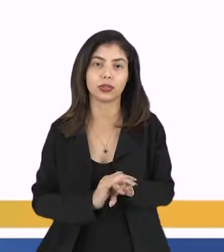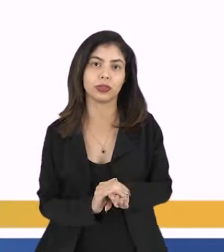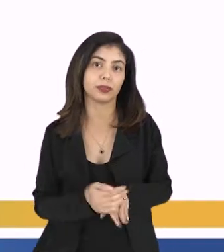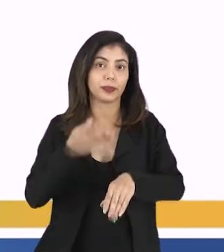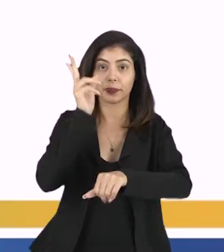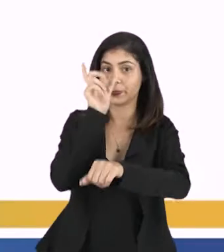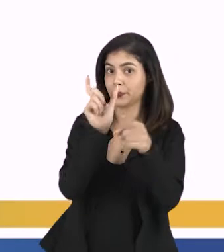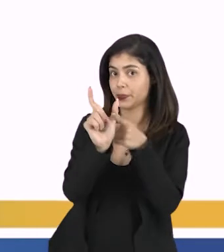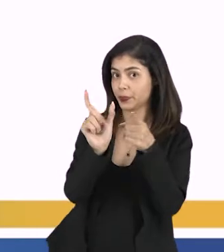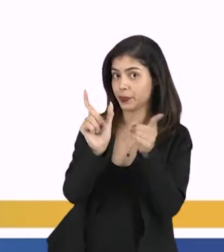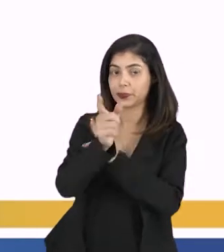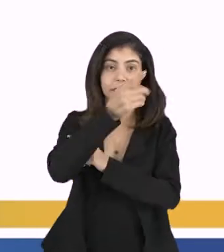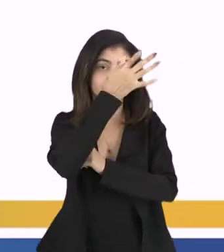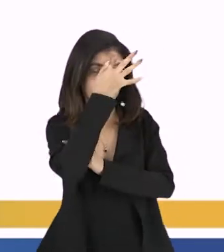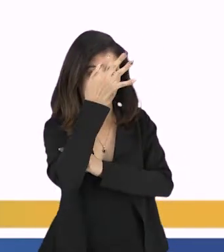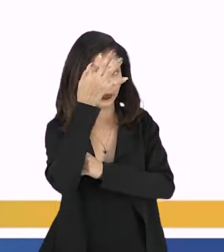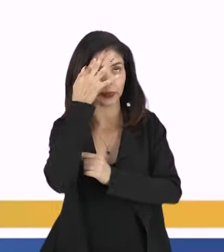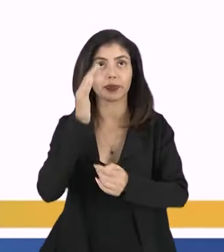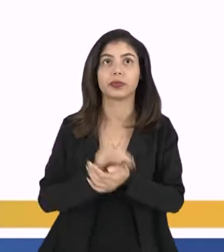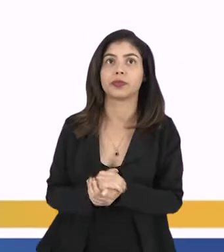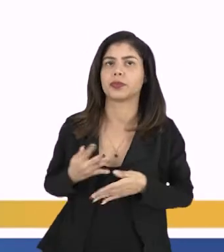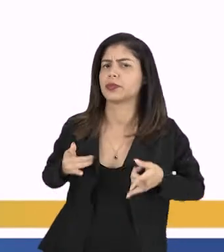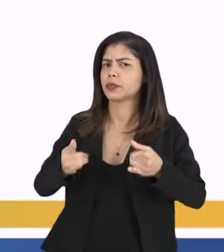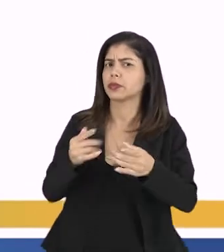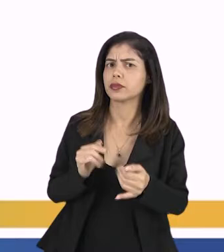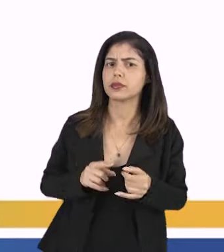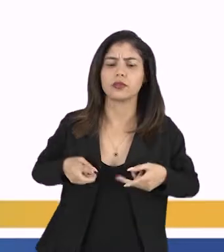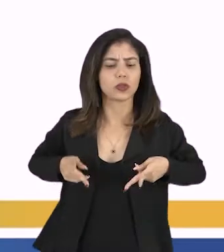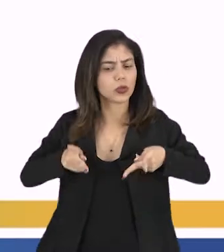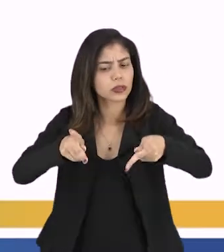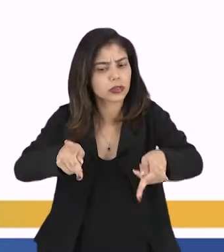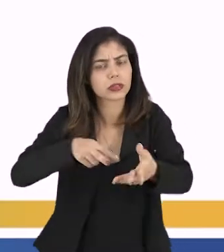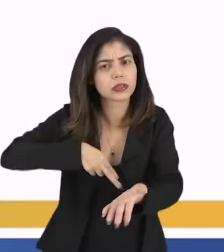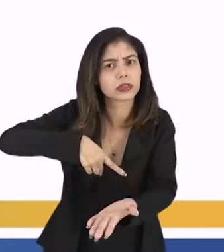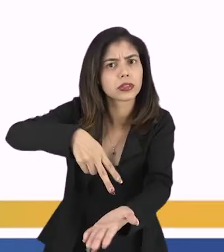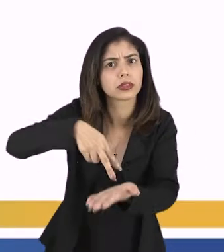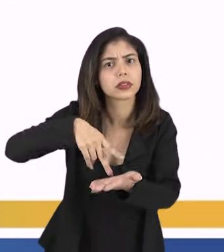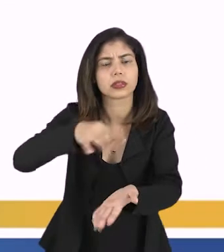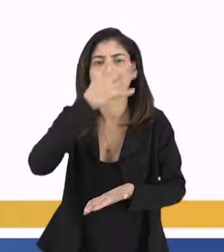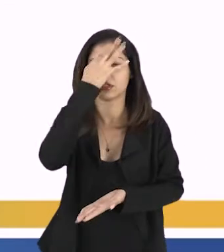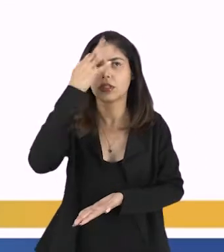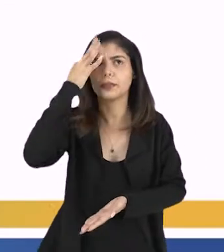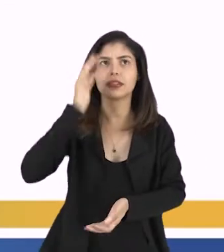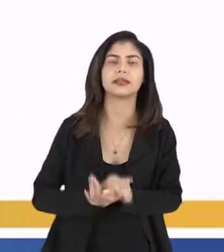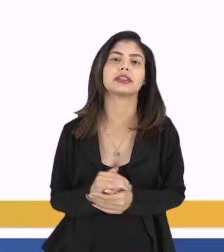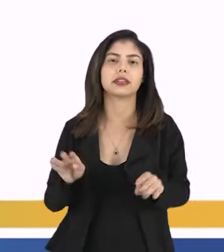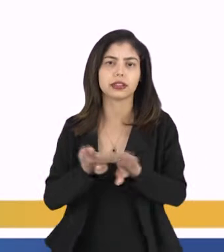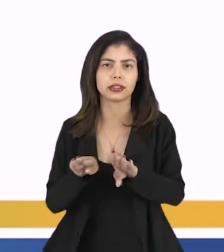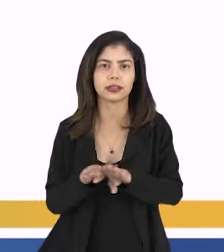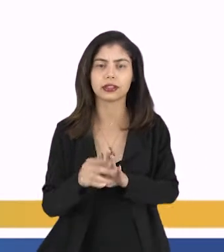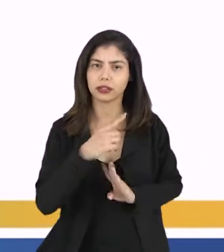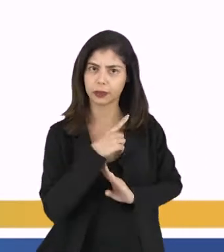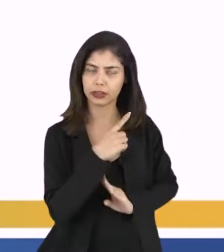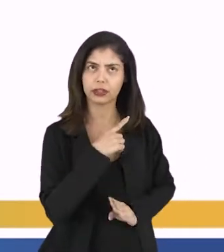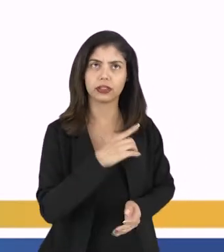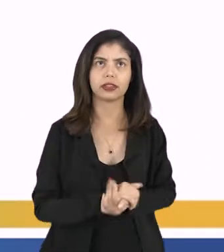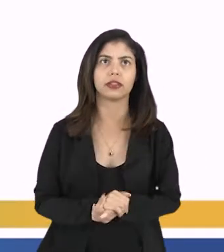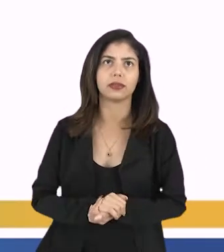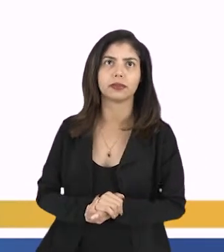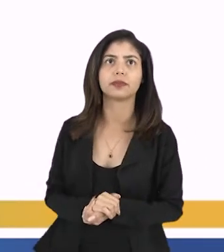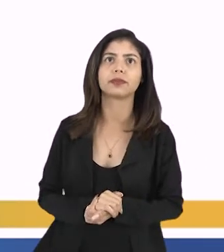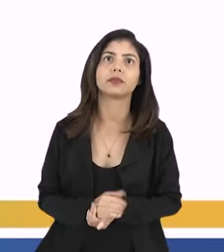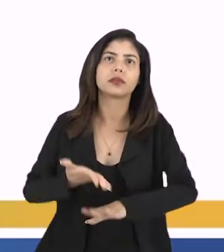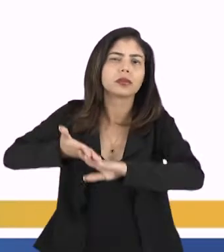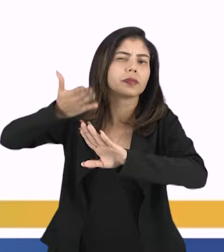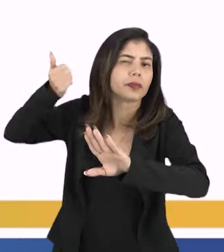da palavra filosofia por Pitágoras, Pitágoras aí, gente, é o pai da matemática, tá? Ele é um pré-socrático,